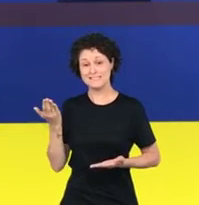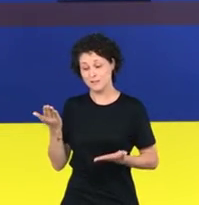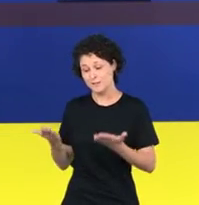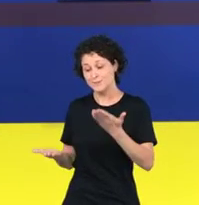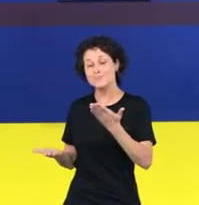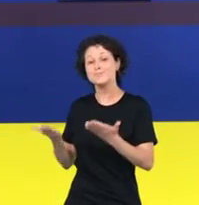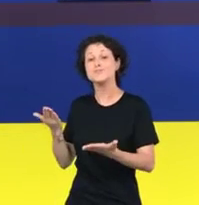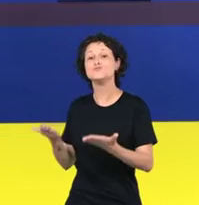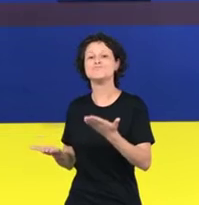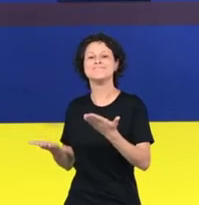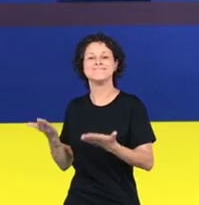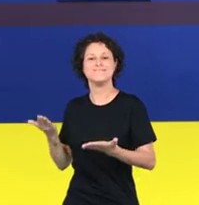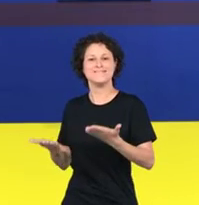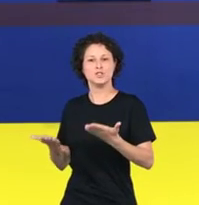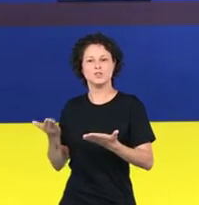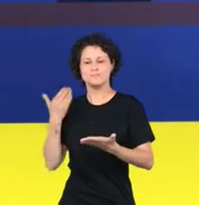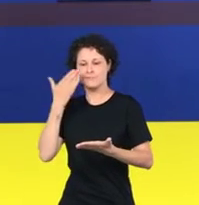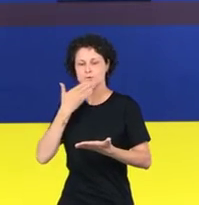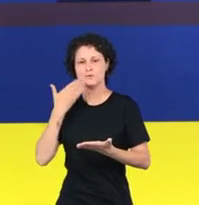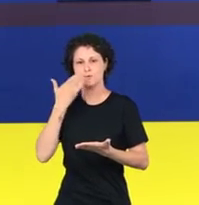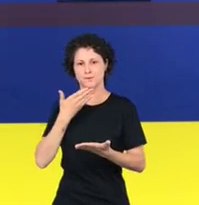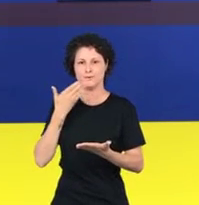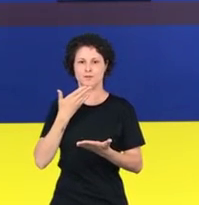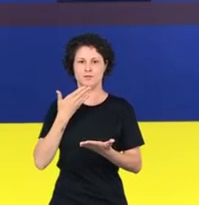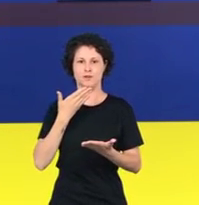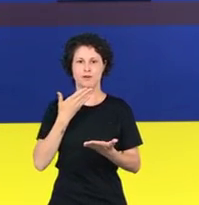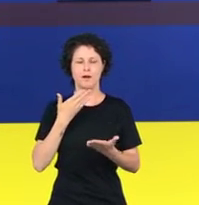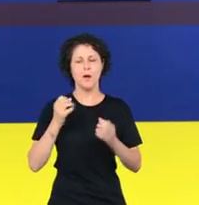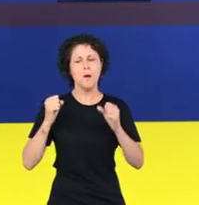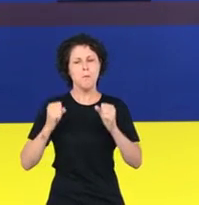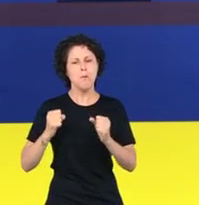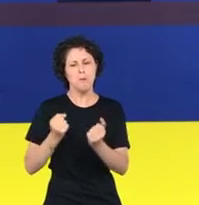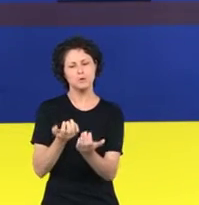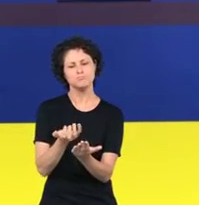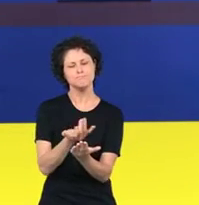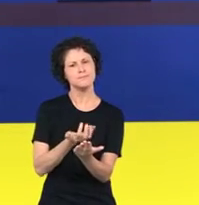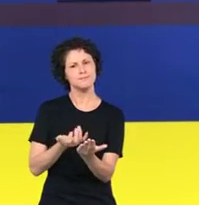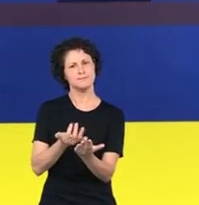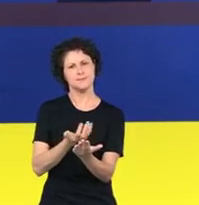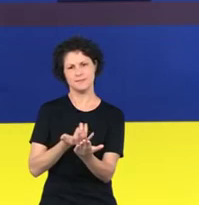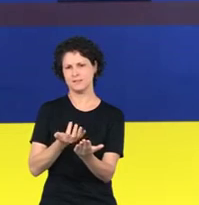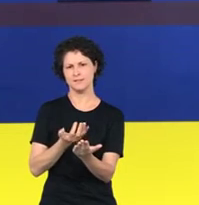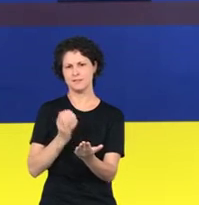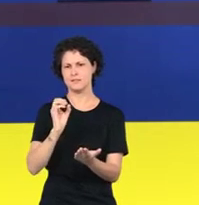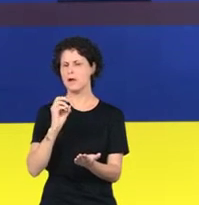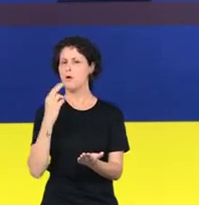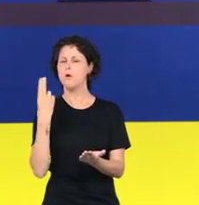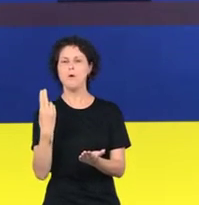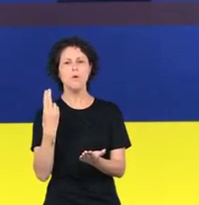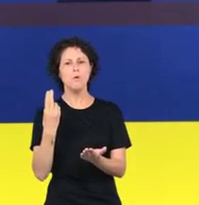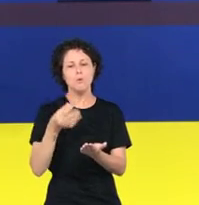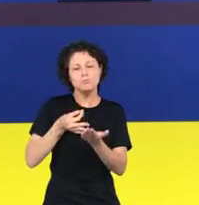eu preciso medir a massa do açúcar. O instrumento que mede a massa das substâncias é a balança. Mas como eu não tenho aqui, eu